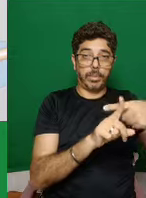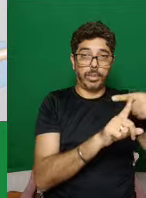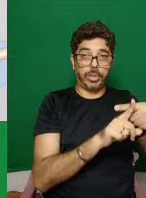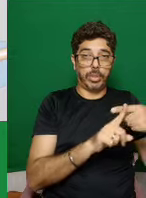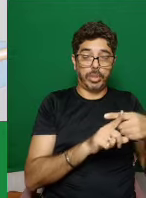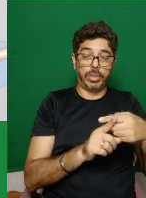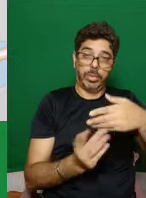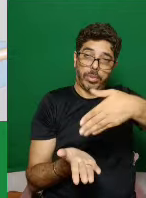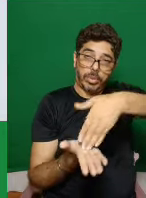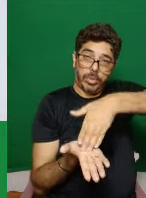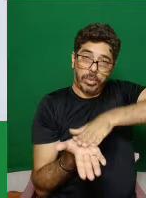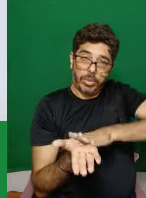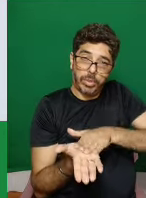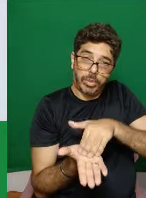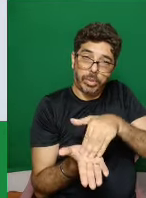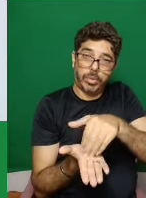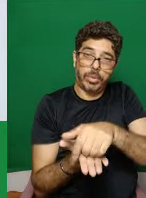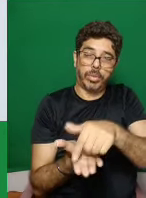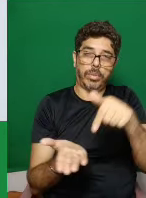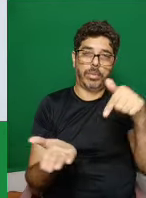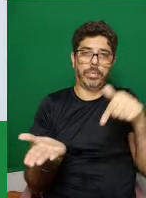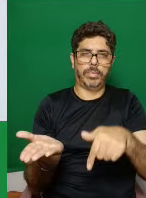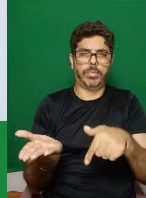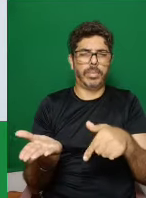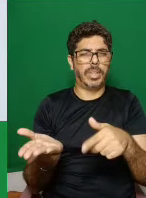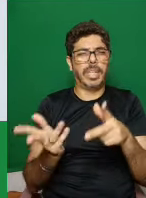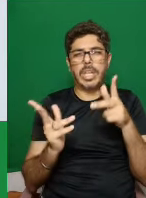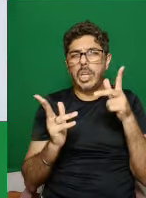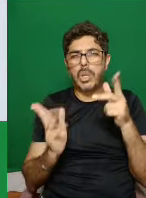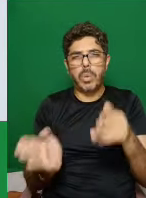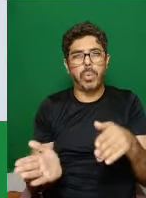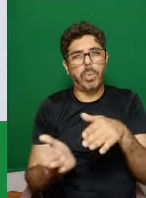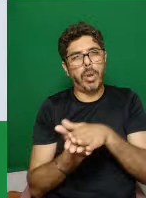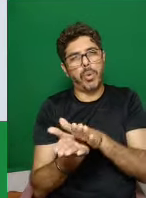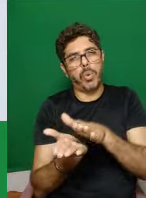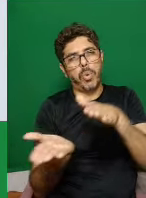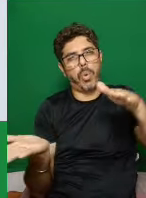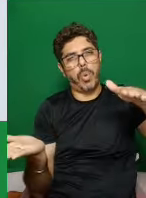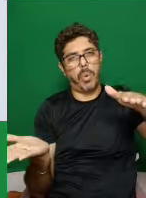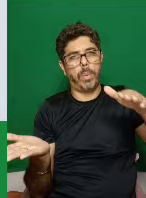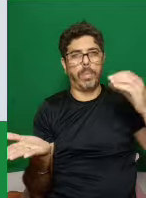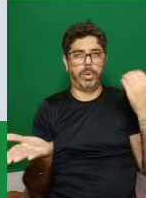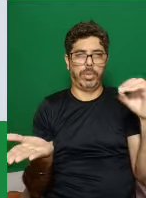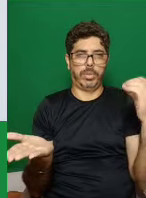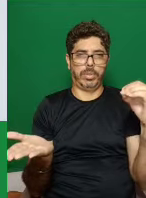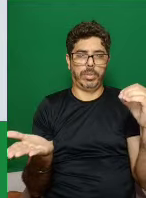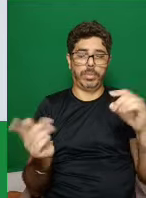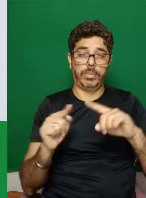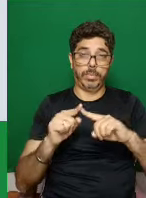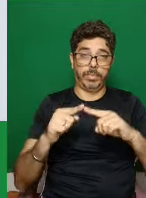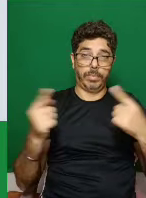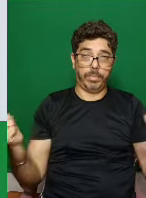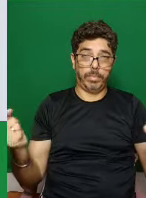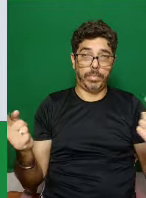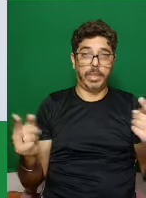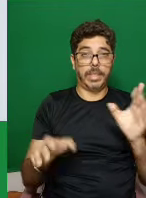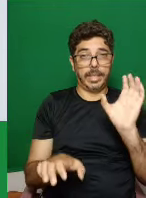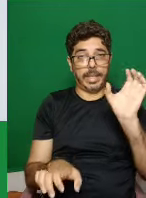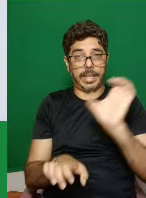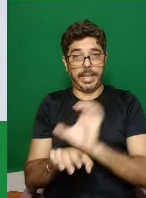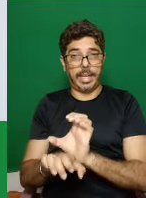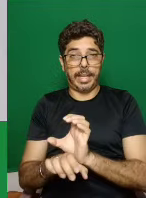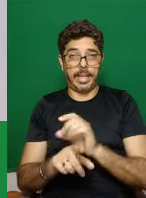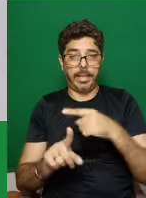imagem é registrada no cilindro. Com isso, o cilindro tem uma cópia exata da imagem original, mas na forma de um padrão de